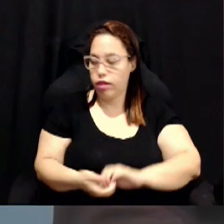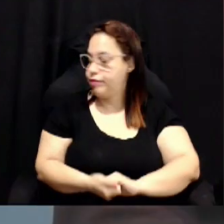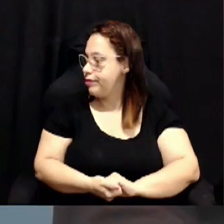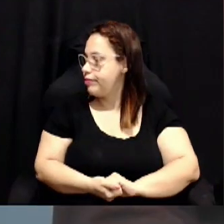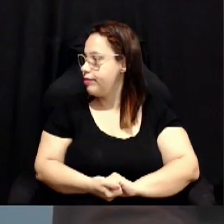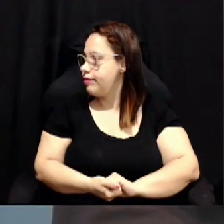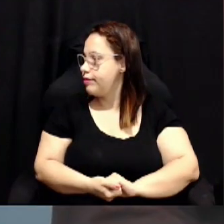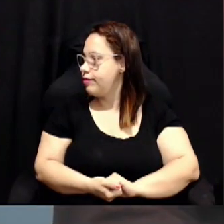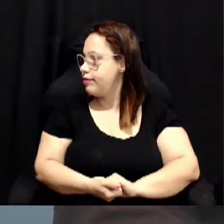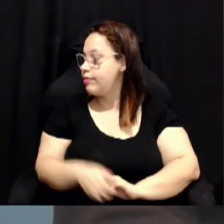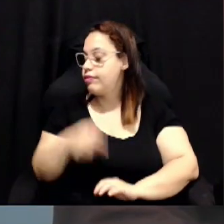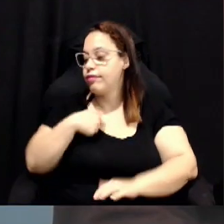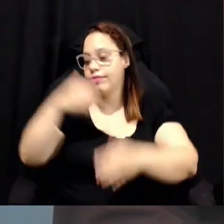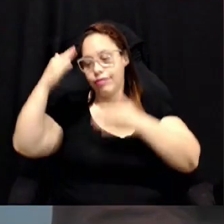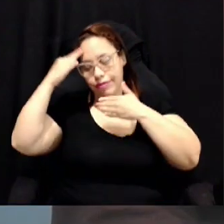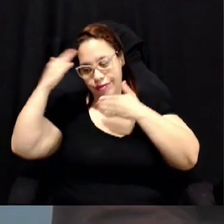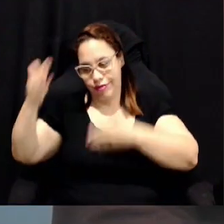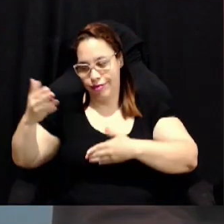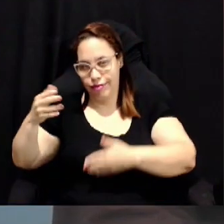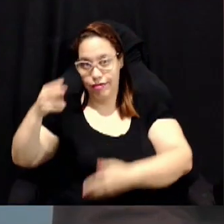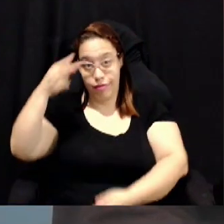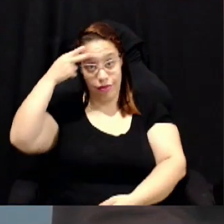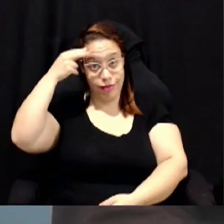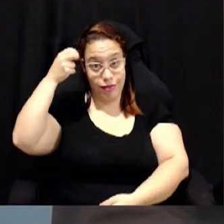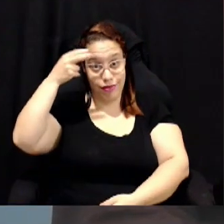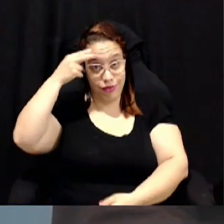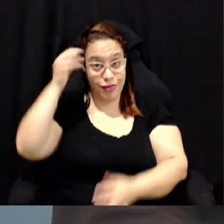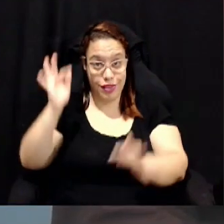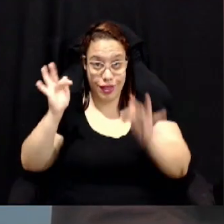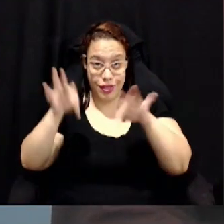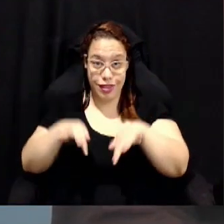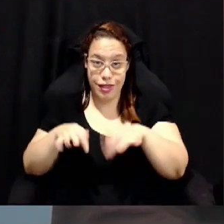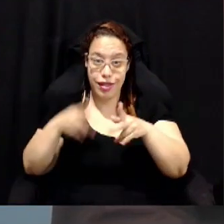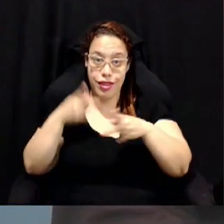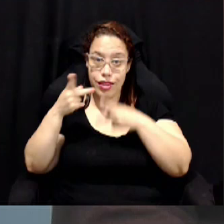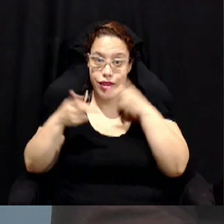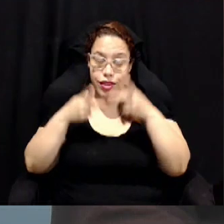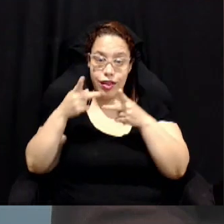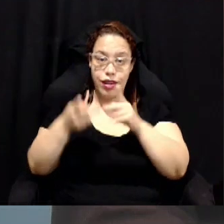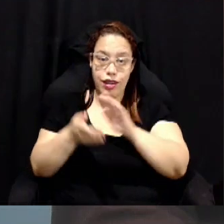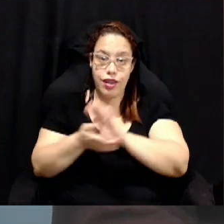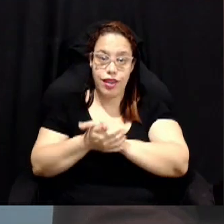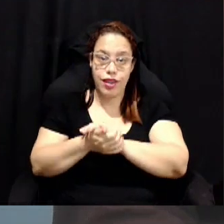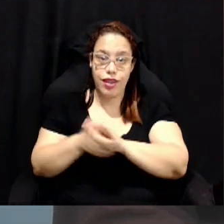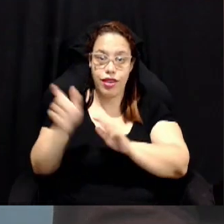Eu que agradeço, Gabriel. Eu falo assim, vou finalizar minha fala falando assim, né? Se cada um fizer a sua